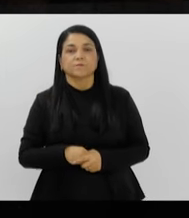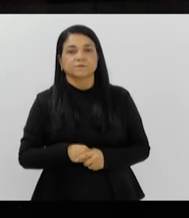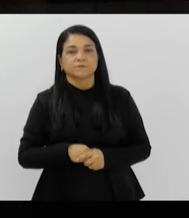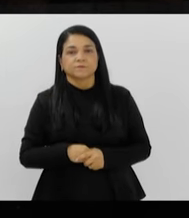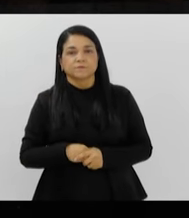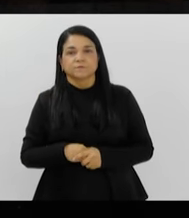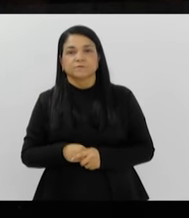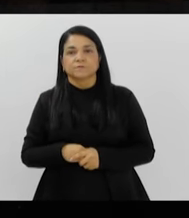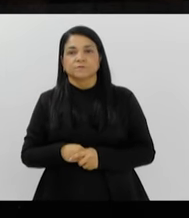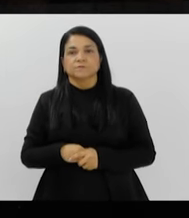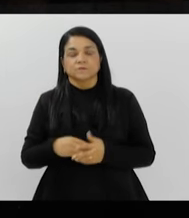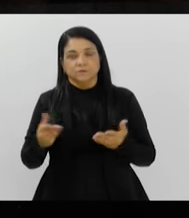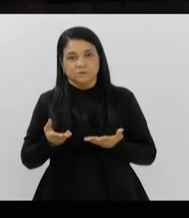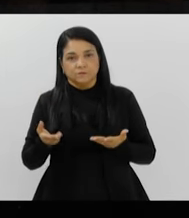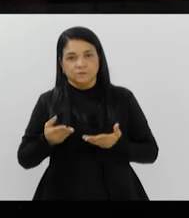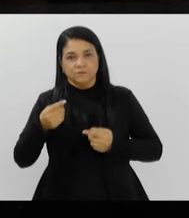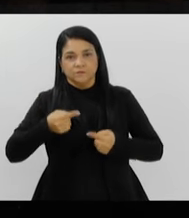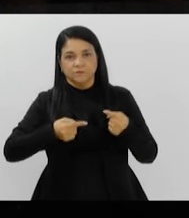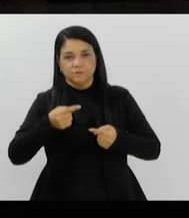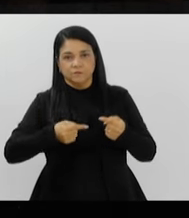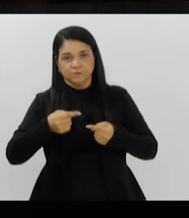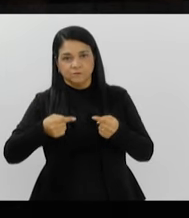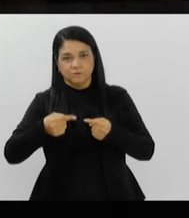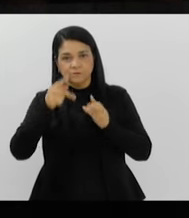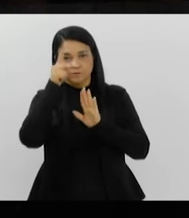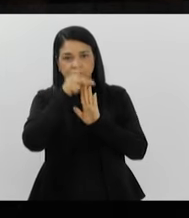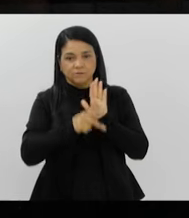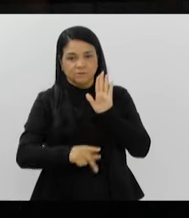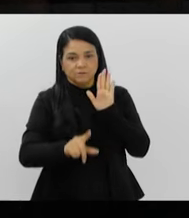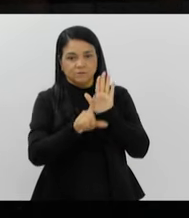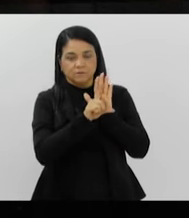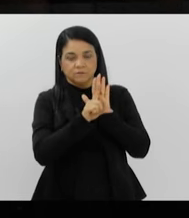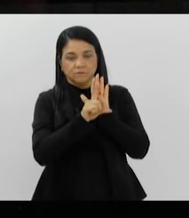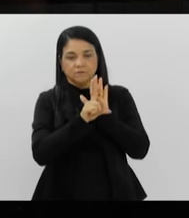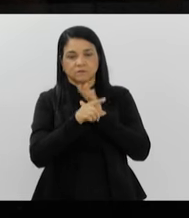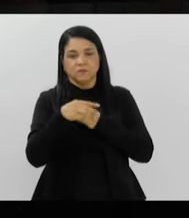Nós vamos discutir o projeto de lei